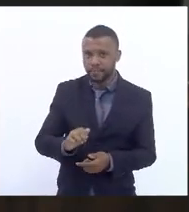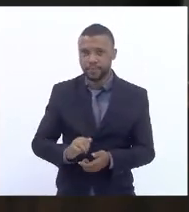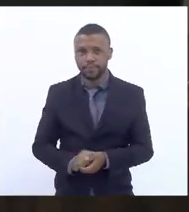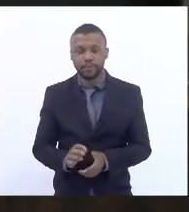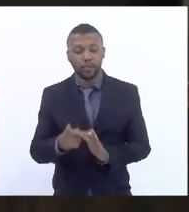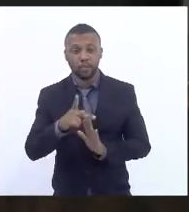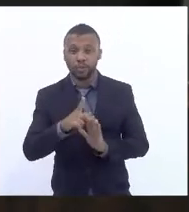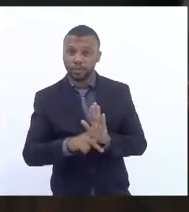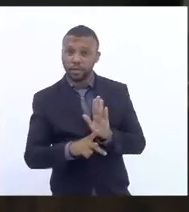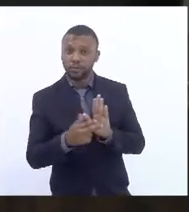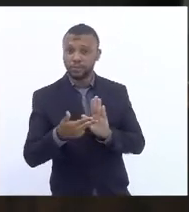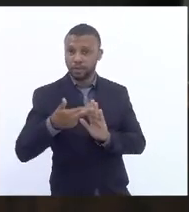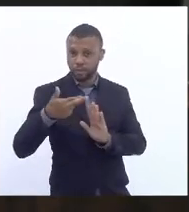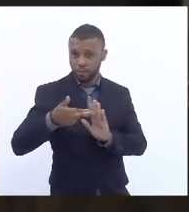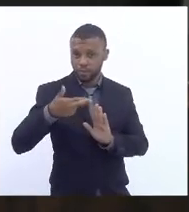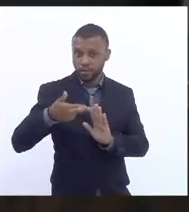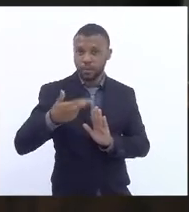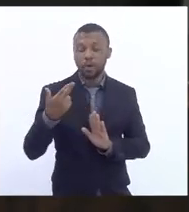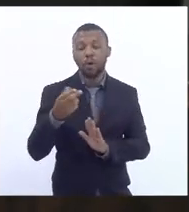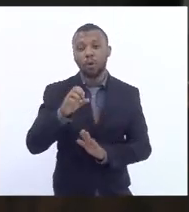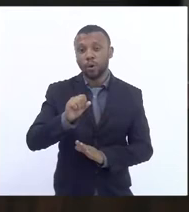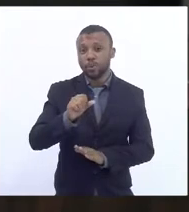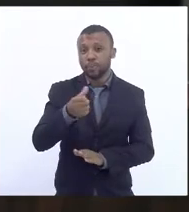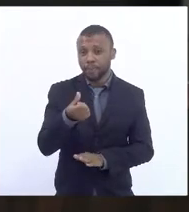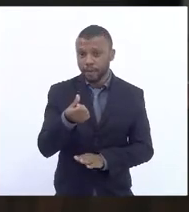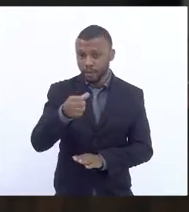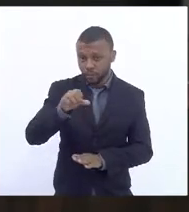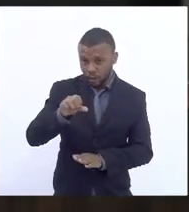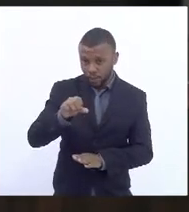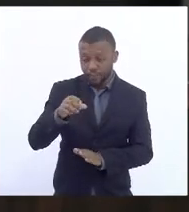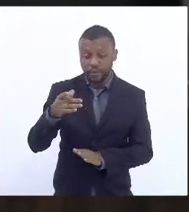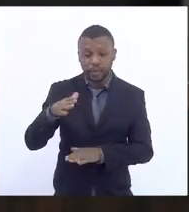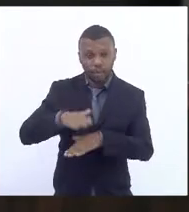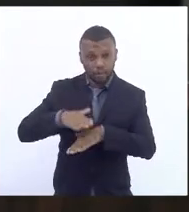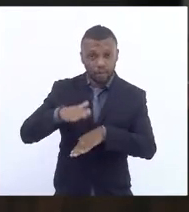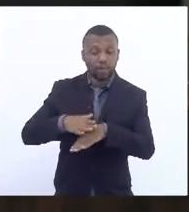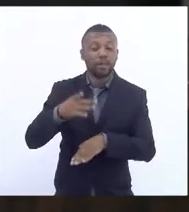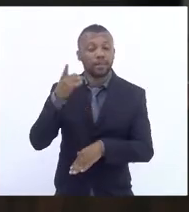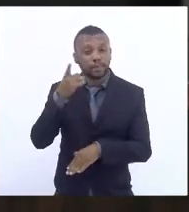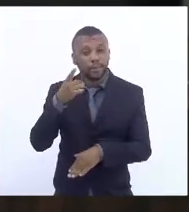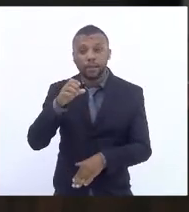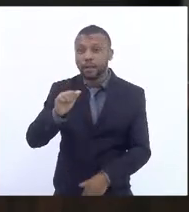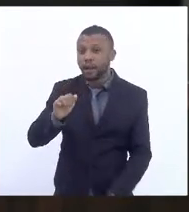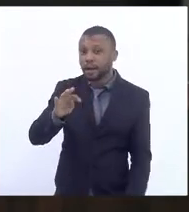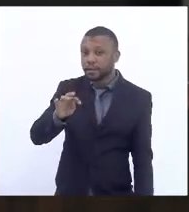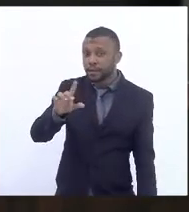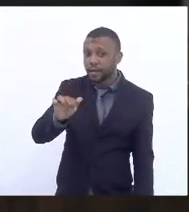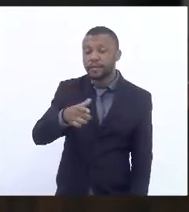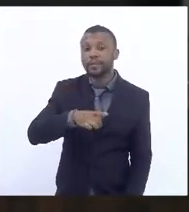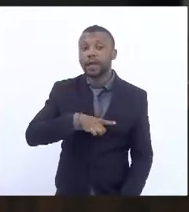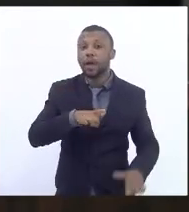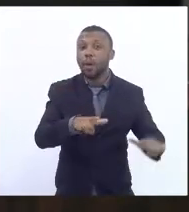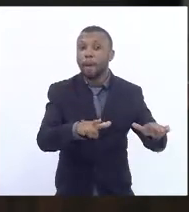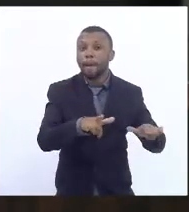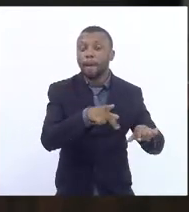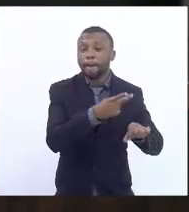Projeto de resolução 869-21, de autoria do deputado Átila Nunes, que institui o prêmio Baobá, a árvore que